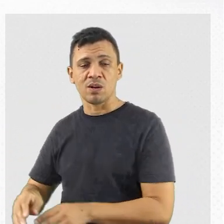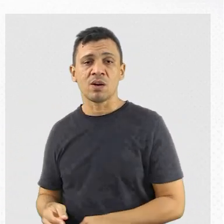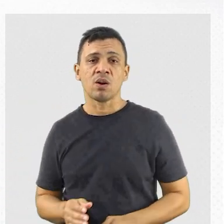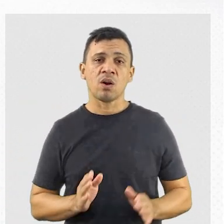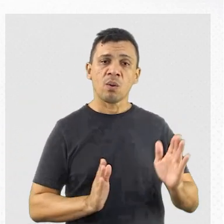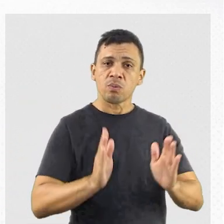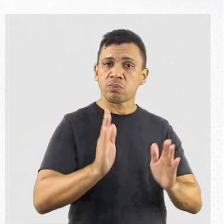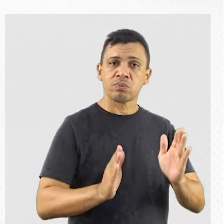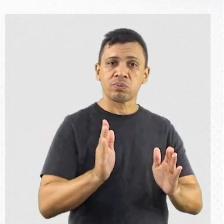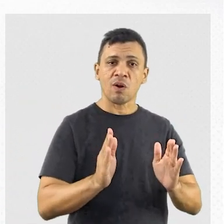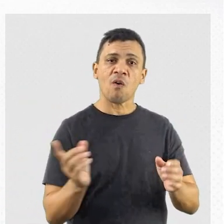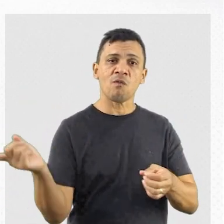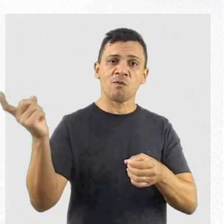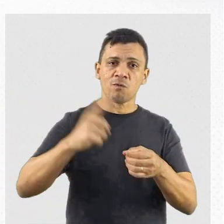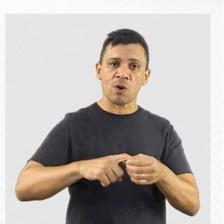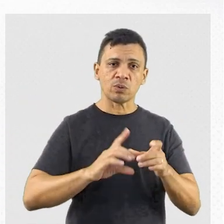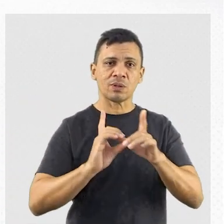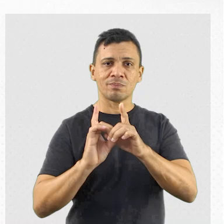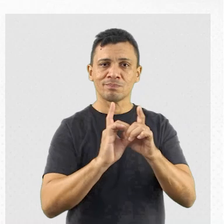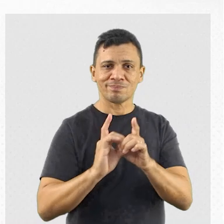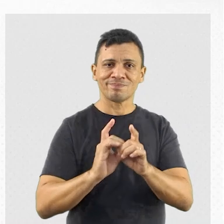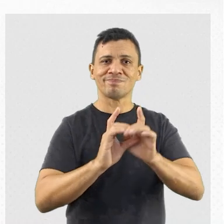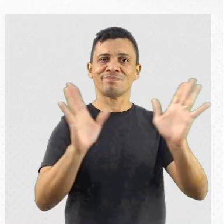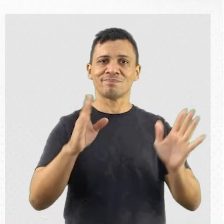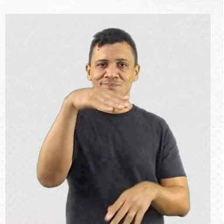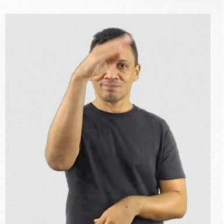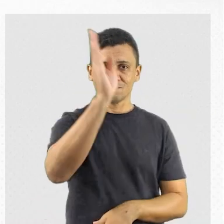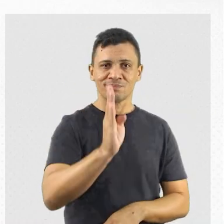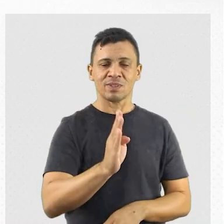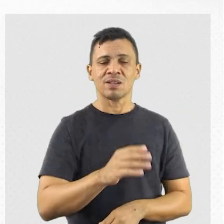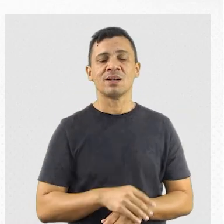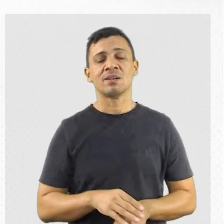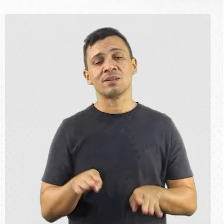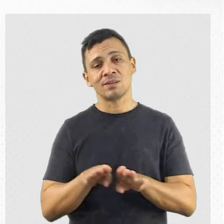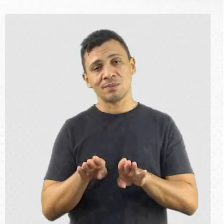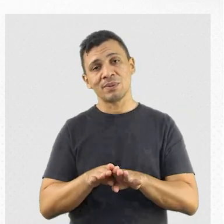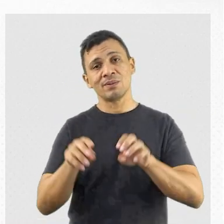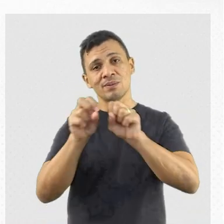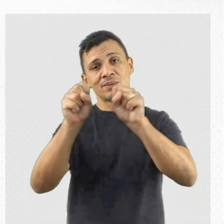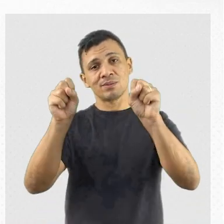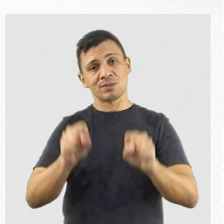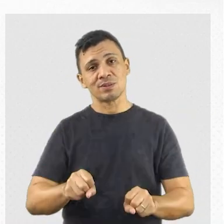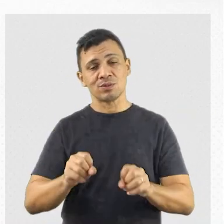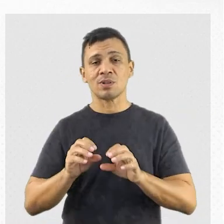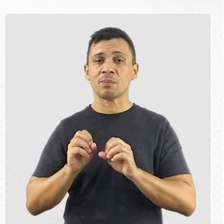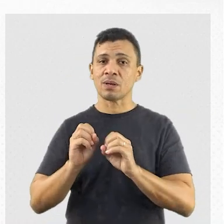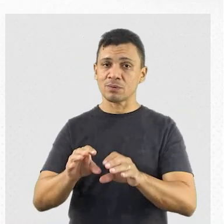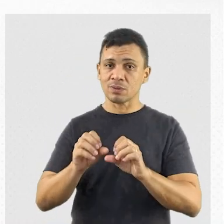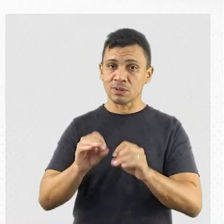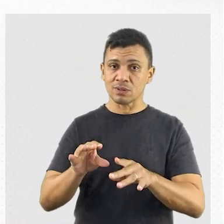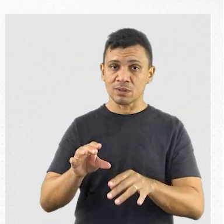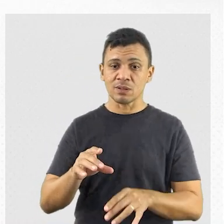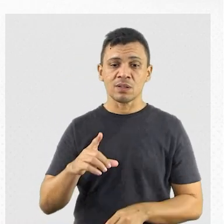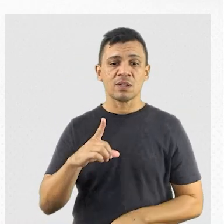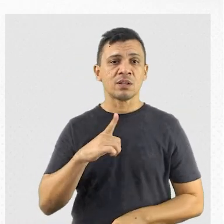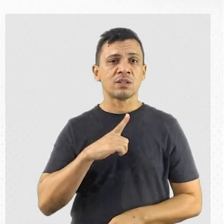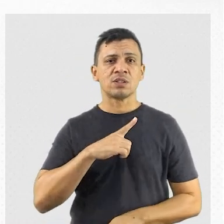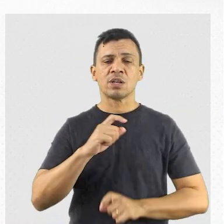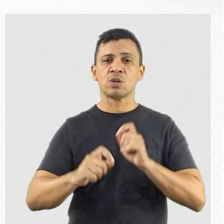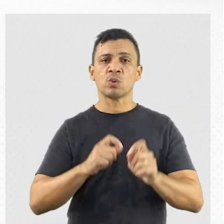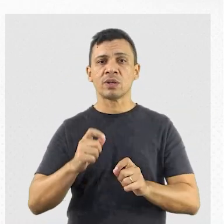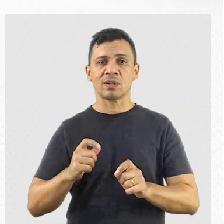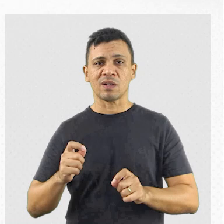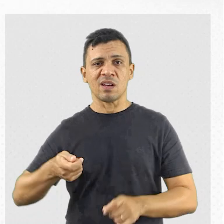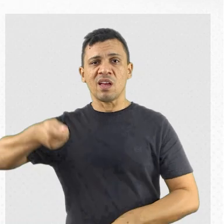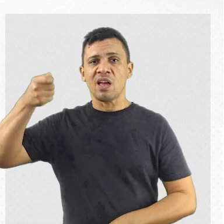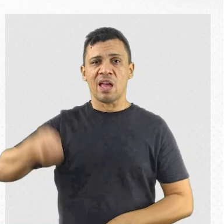tem pessoas que ele contrata para ajudar ele na dinâmica do seu comércio, tá? Não estou falando desse tipo de patrão, de